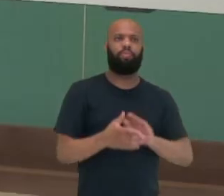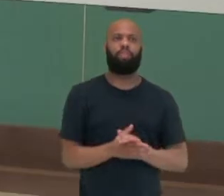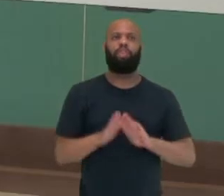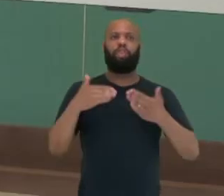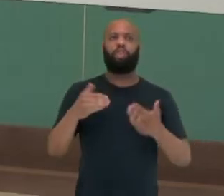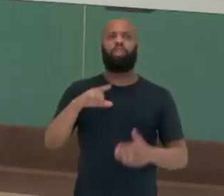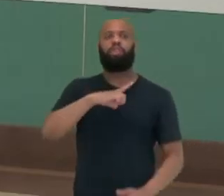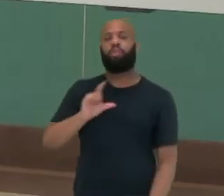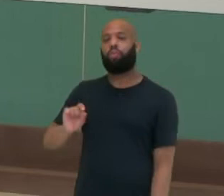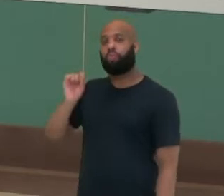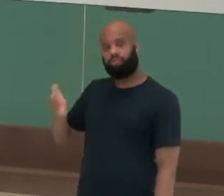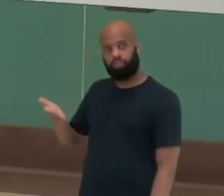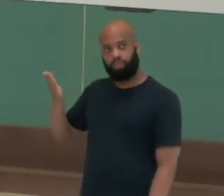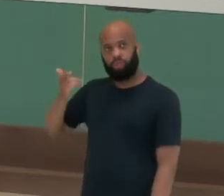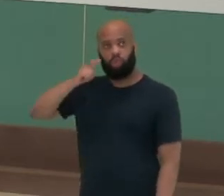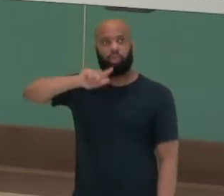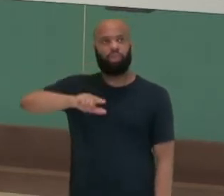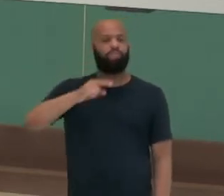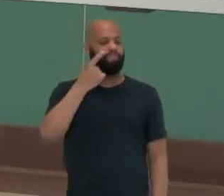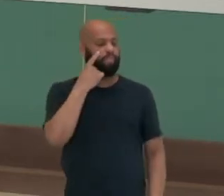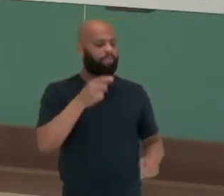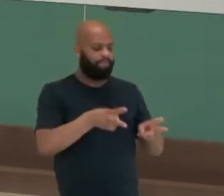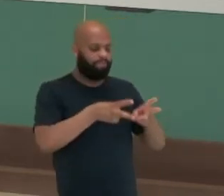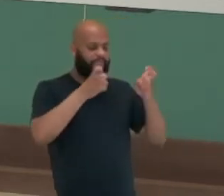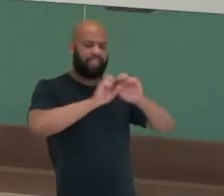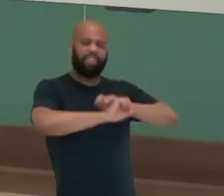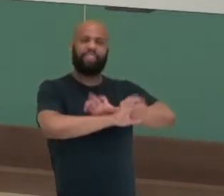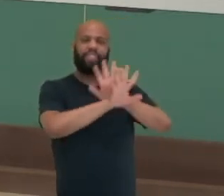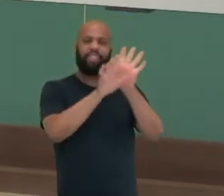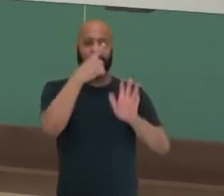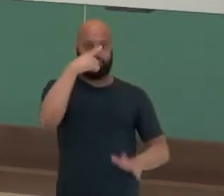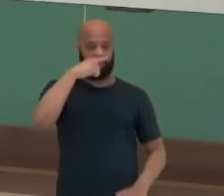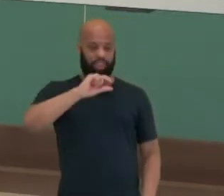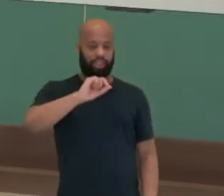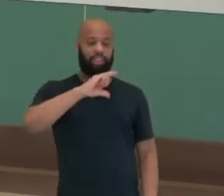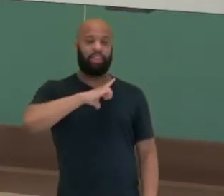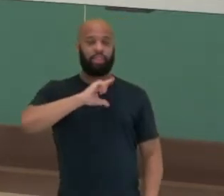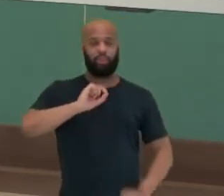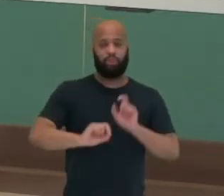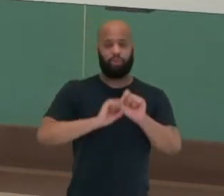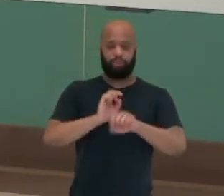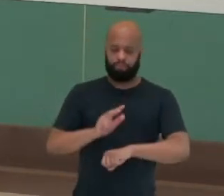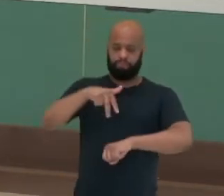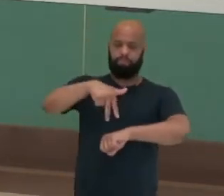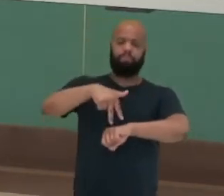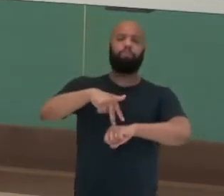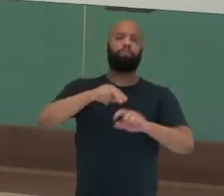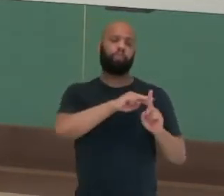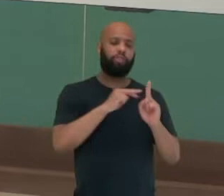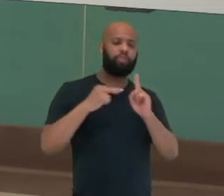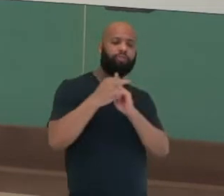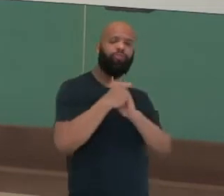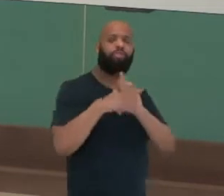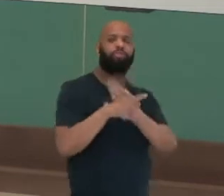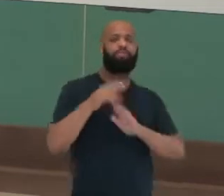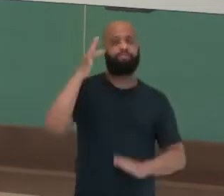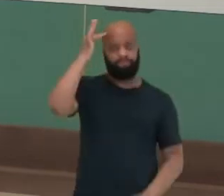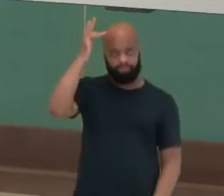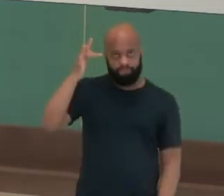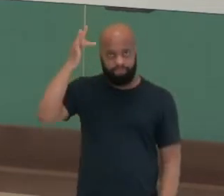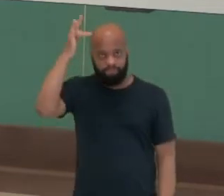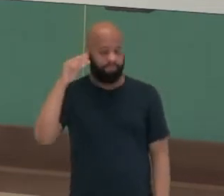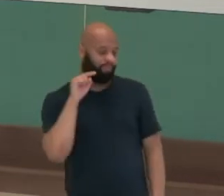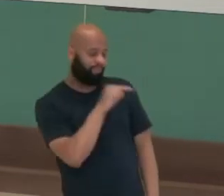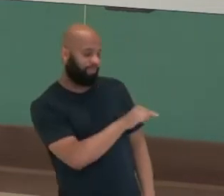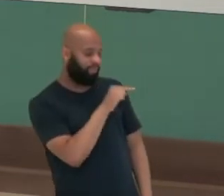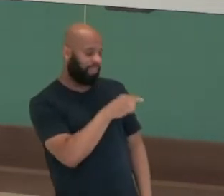Então aí já dá para ver bem claramente Locke marcando a sua posição como um filósofo empirista